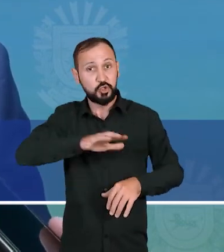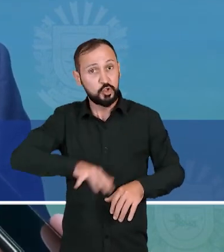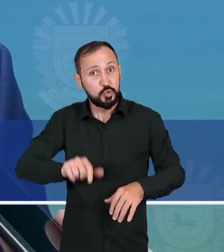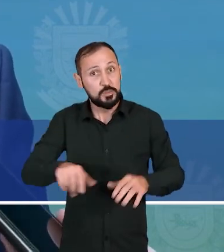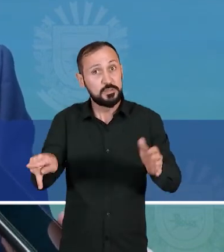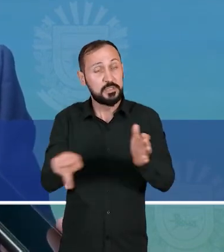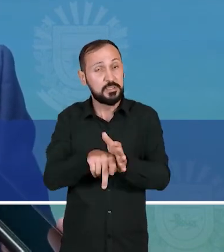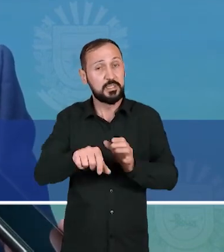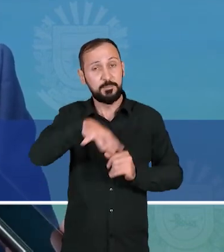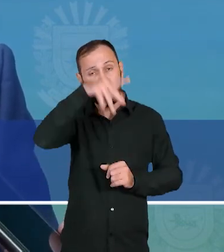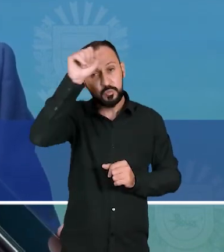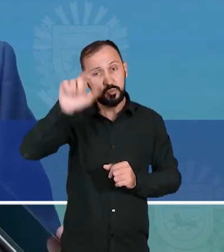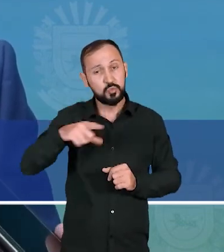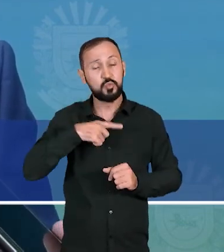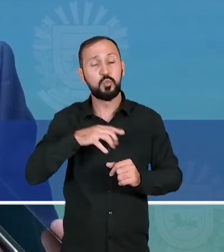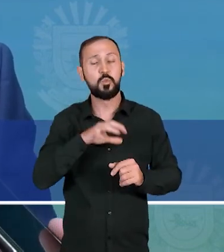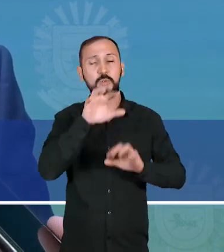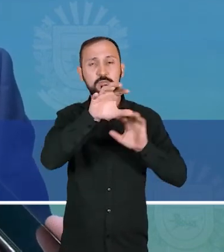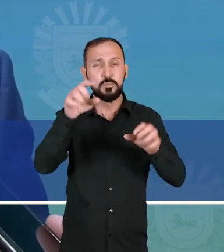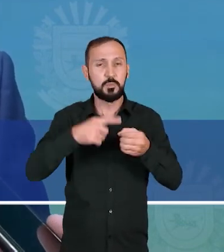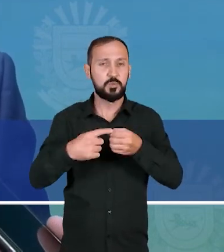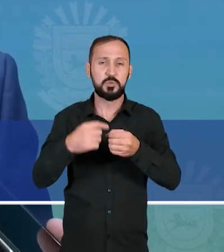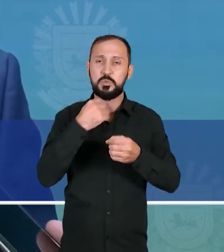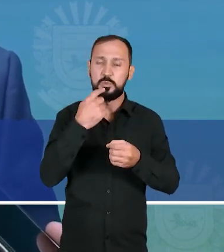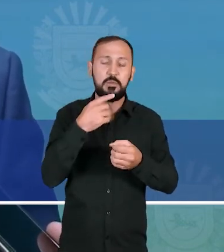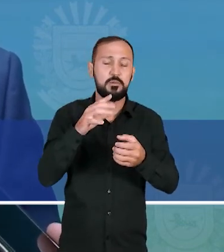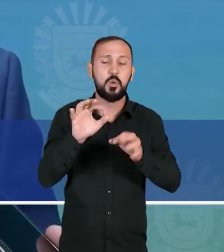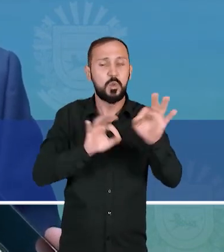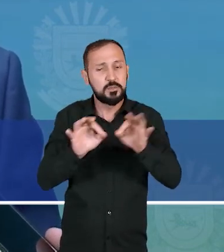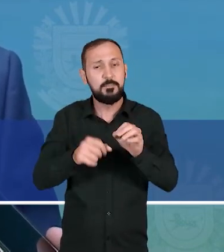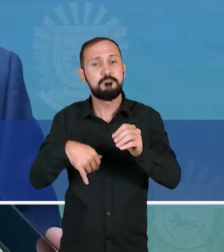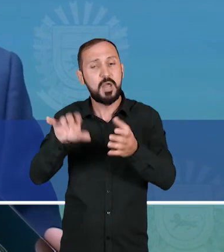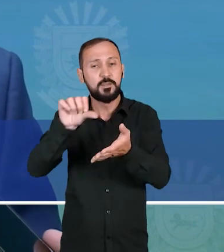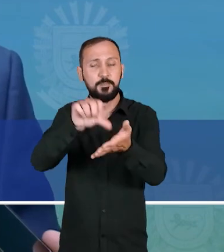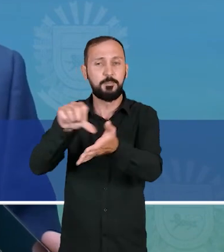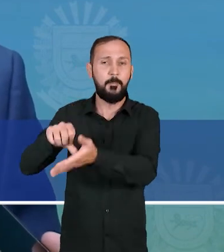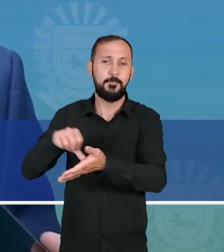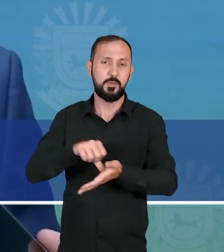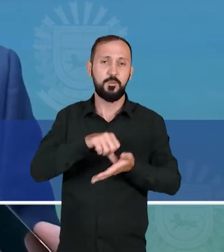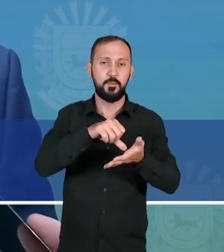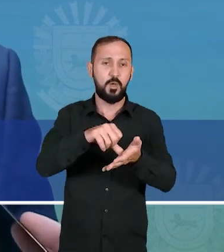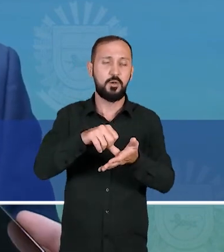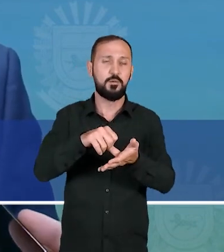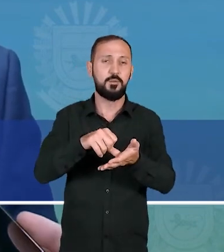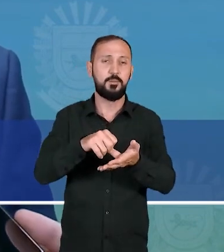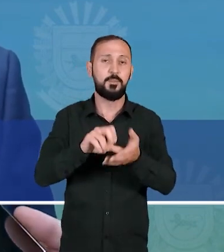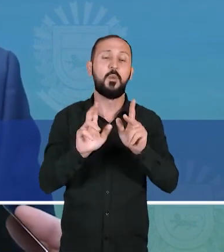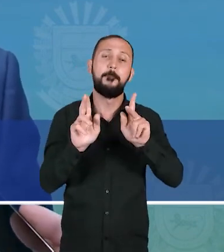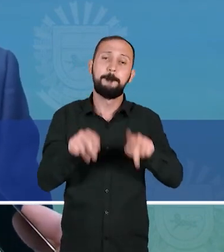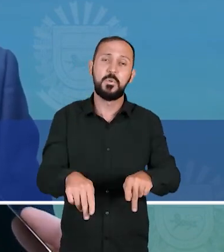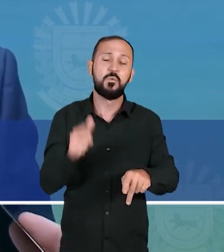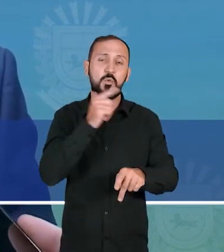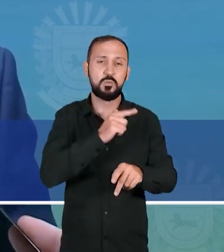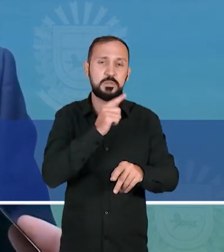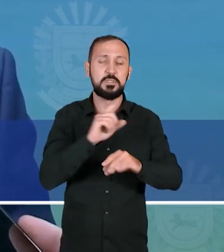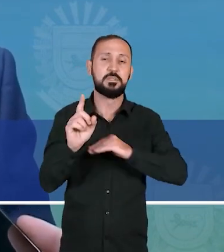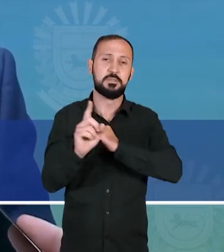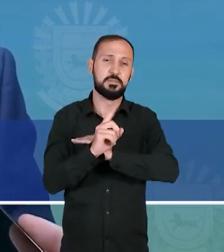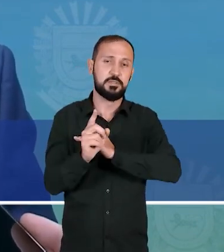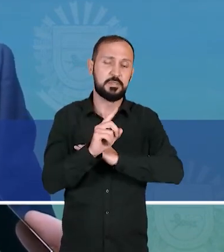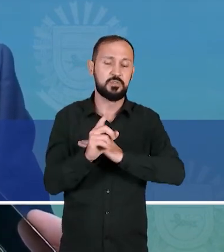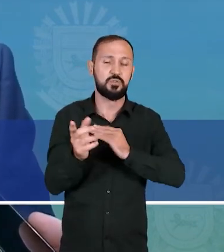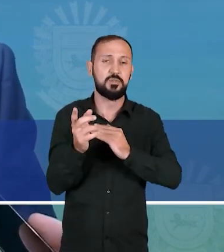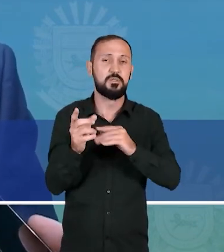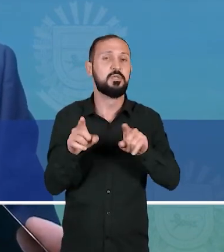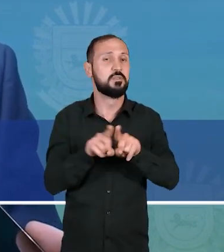estado, se não todos os municípios, mas pelo menos todas as regiões em que polos de saúde, para que a população seja